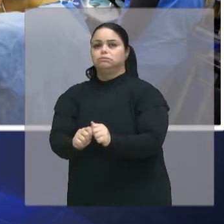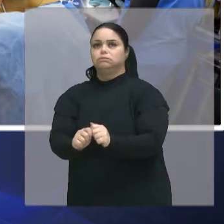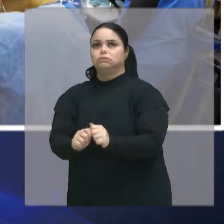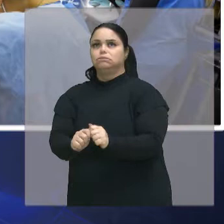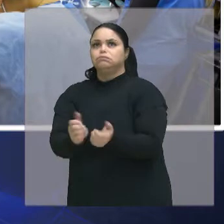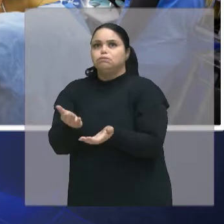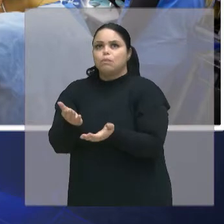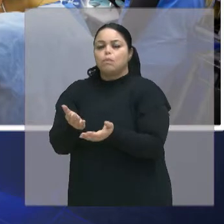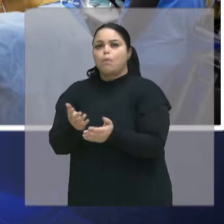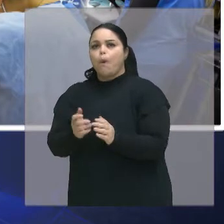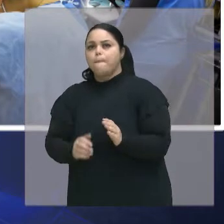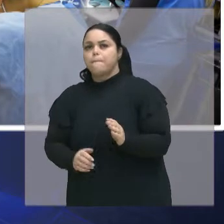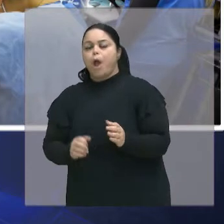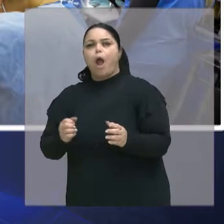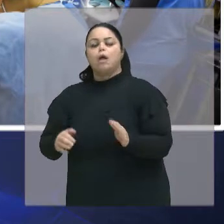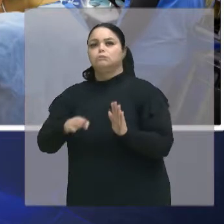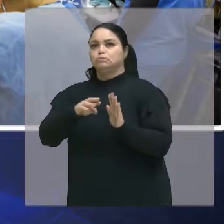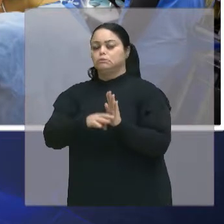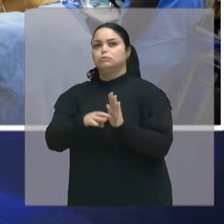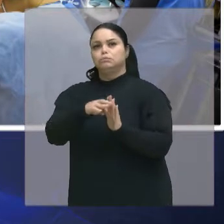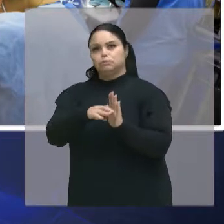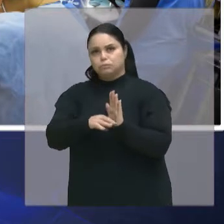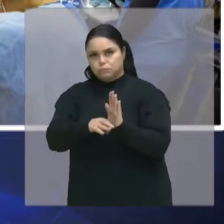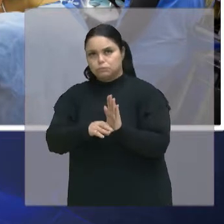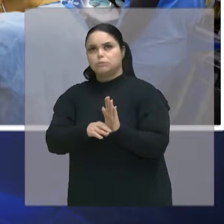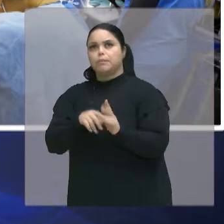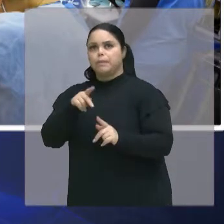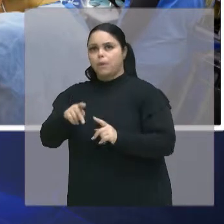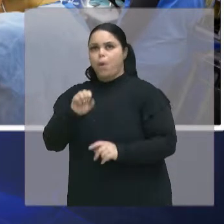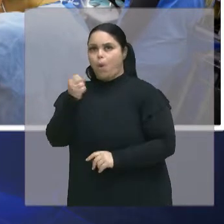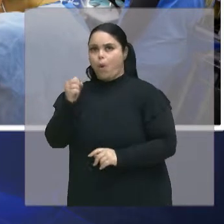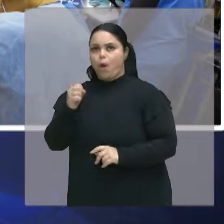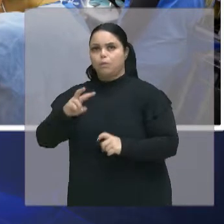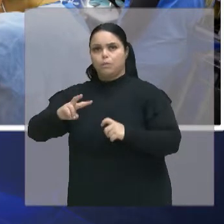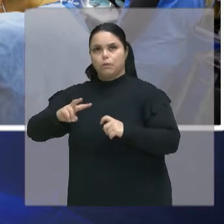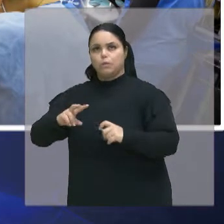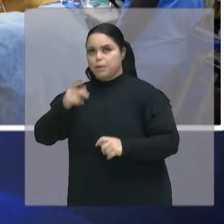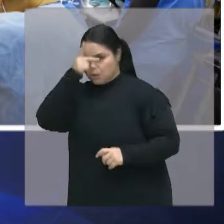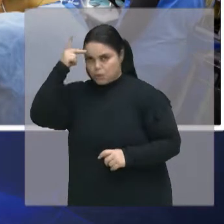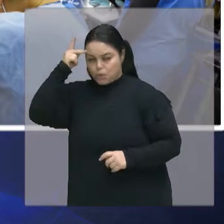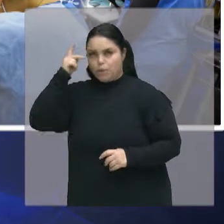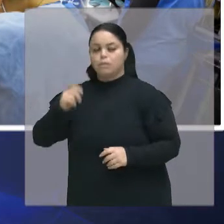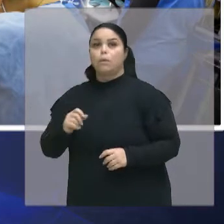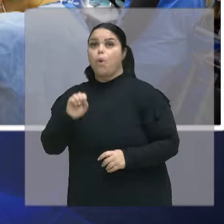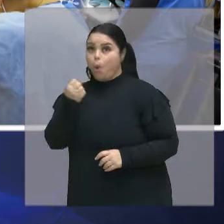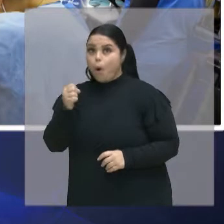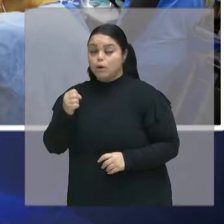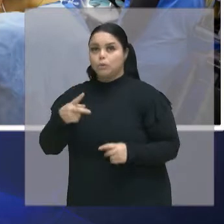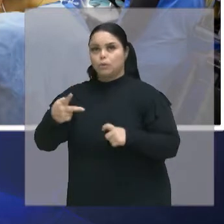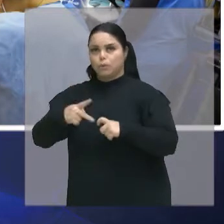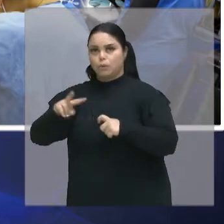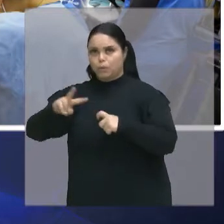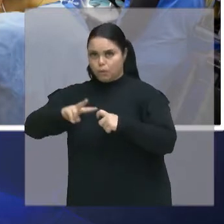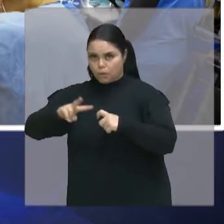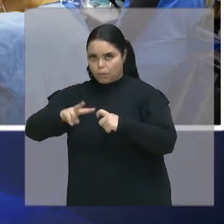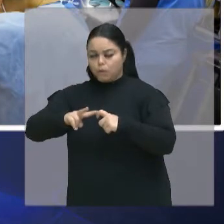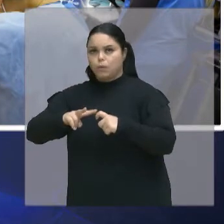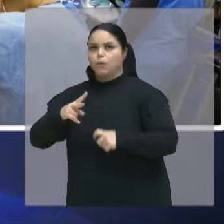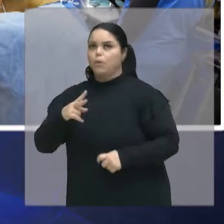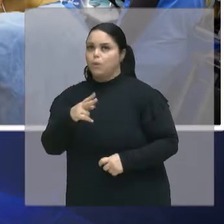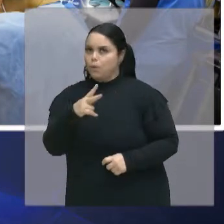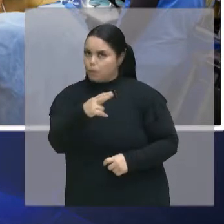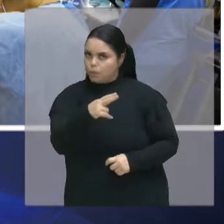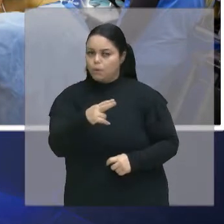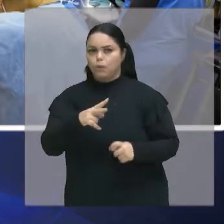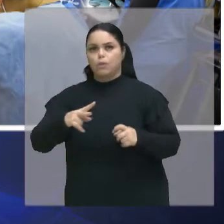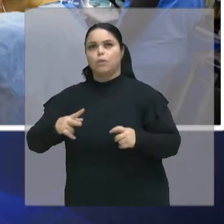restrição de público. Então, são 8 veterinários que ficam ali fazendo a castração